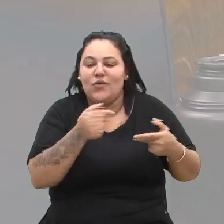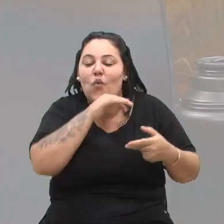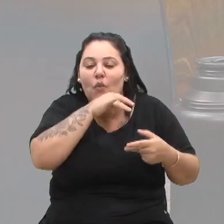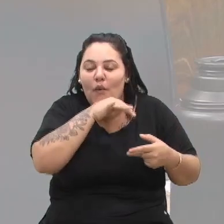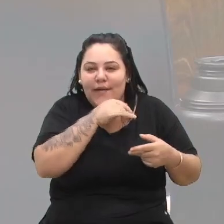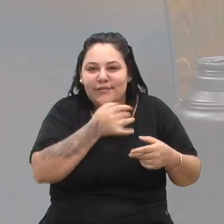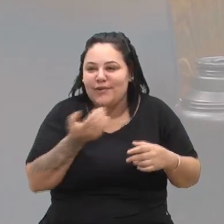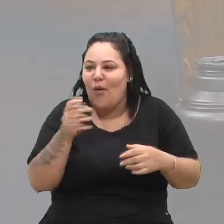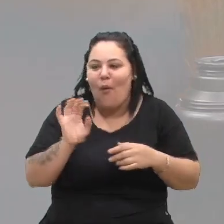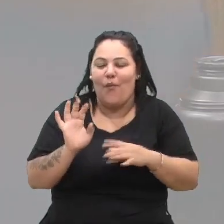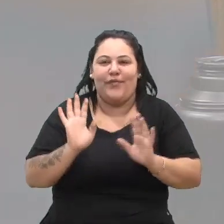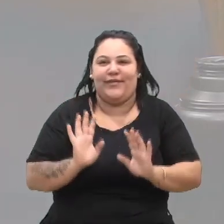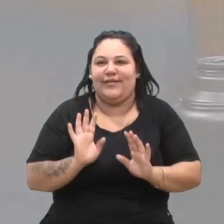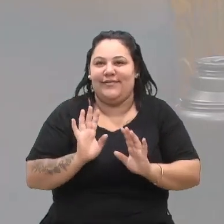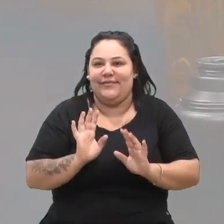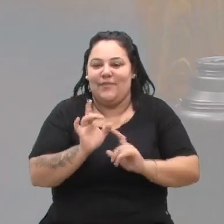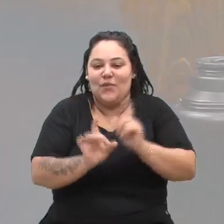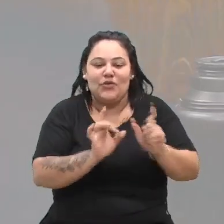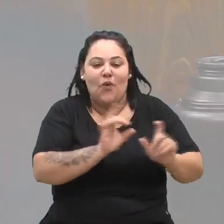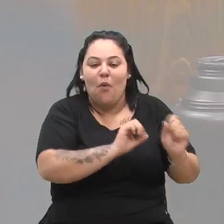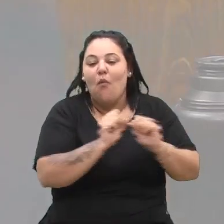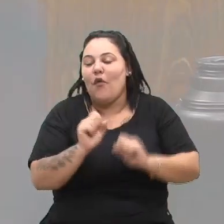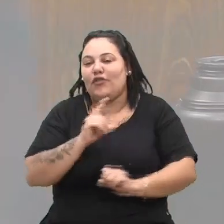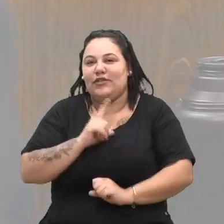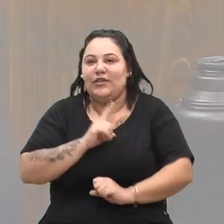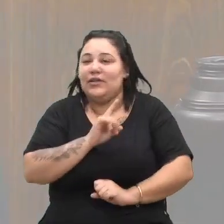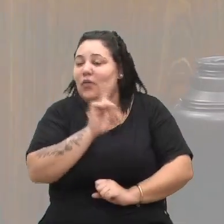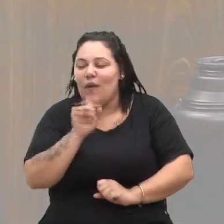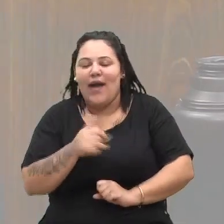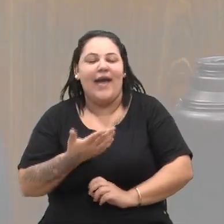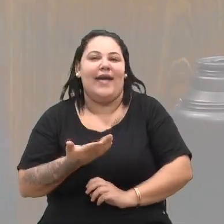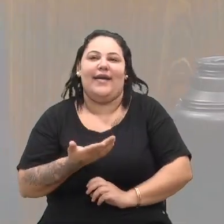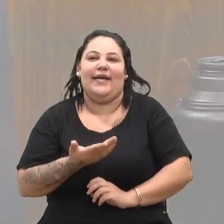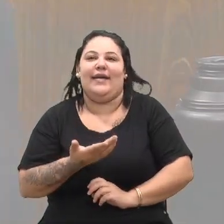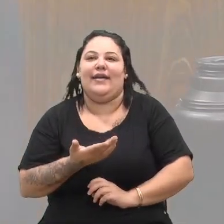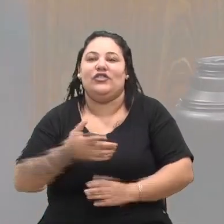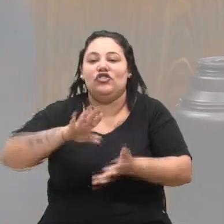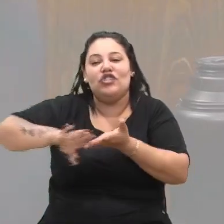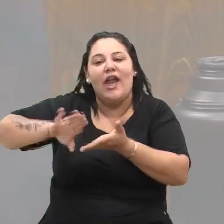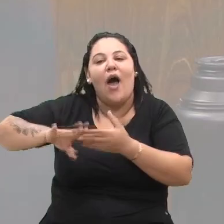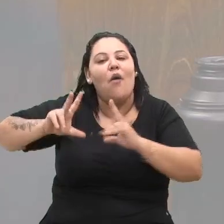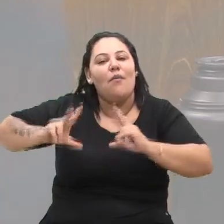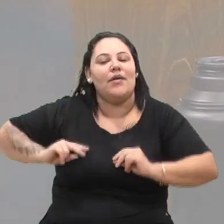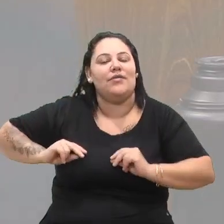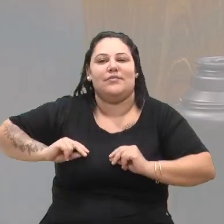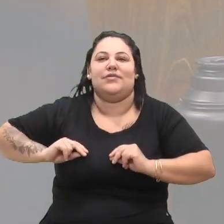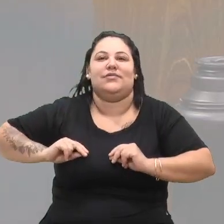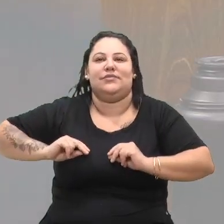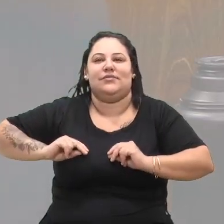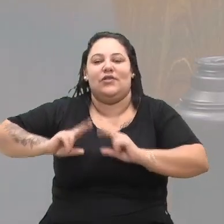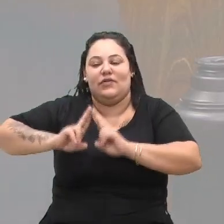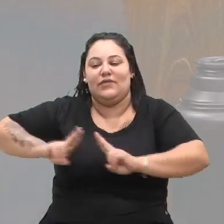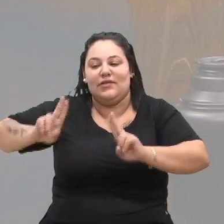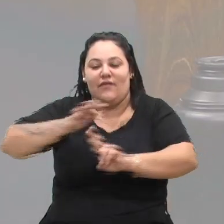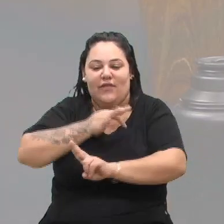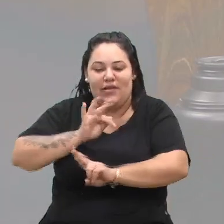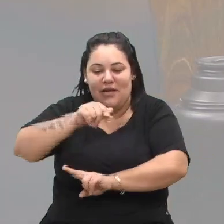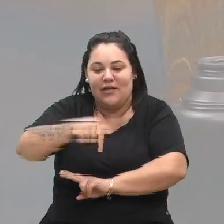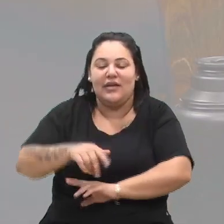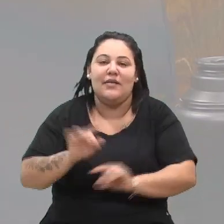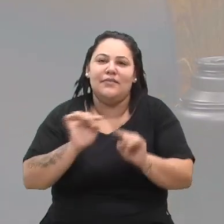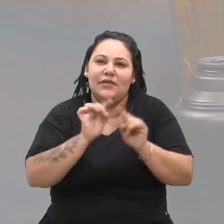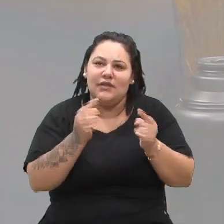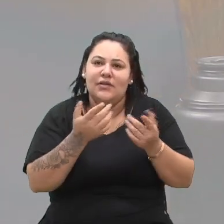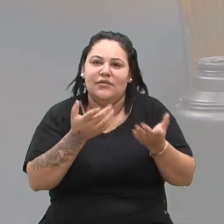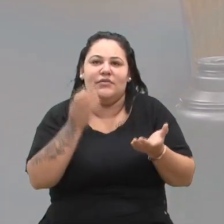ou que qualquer um possa ter, no sentido de desmerecer uma universidade federal na nossa região. Então, ao encontro disso que